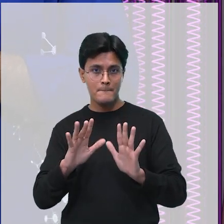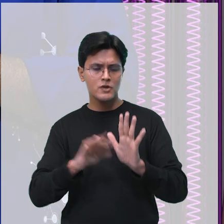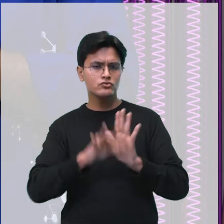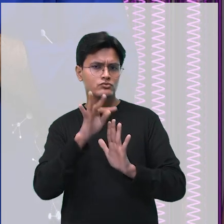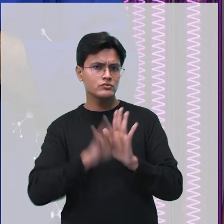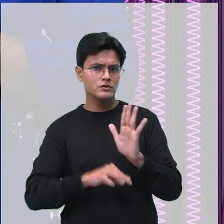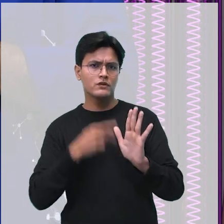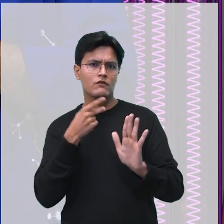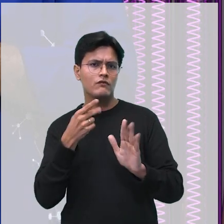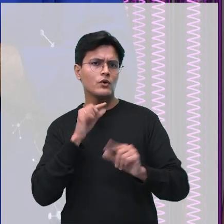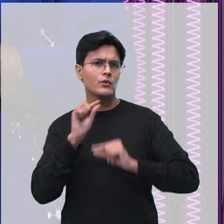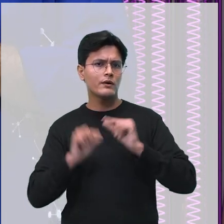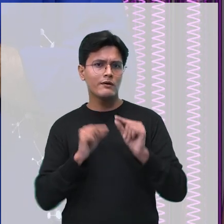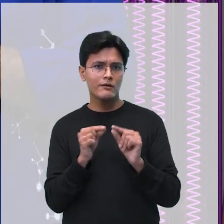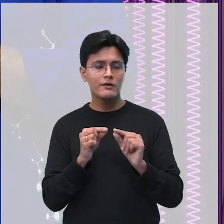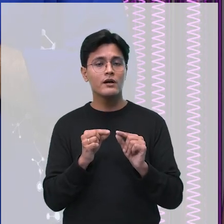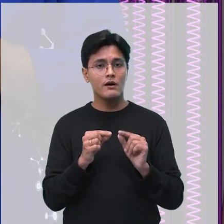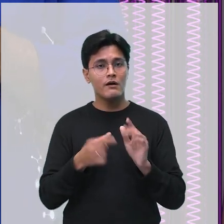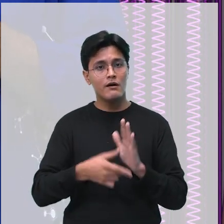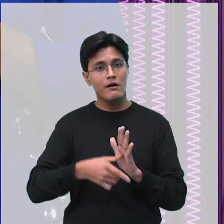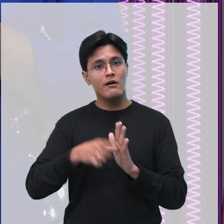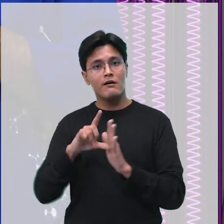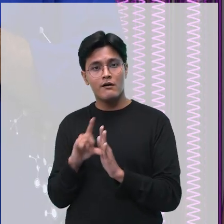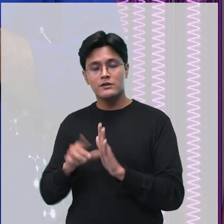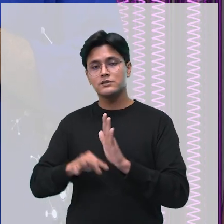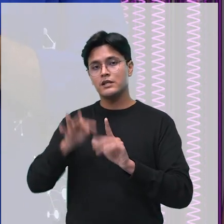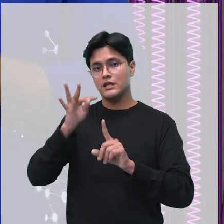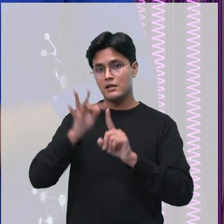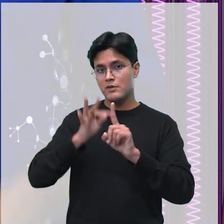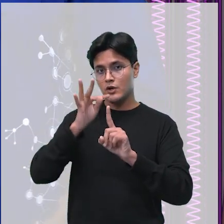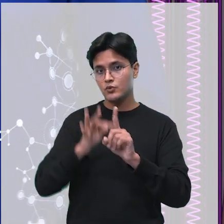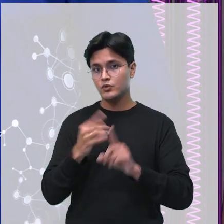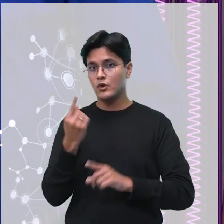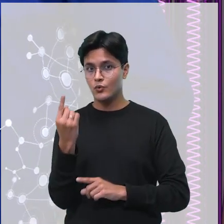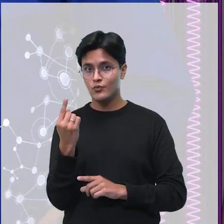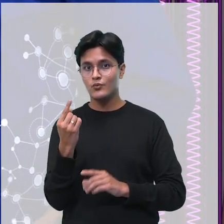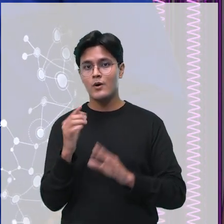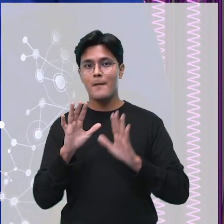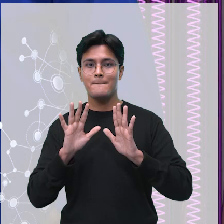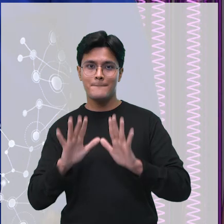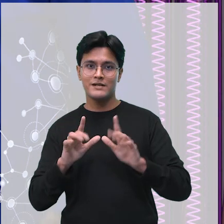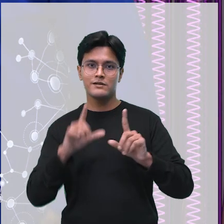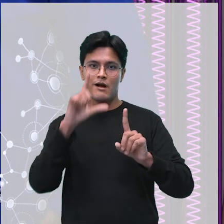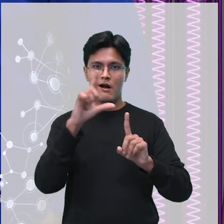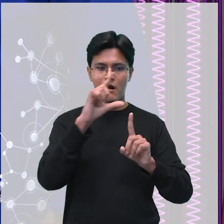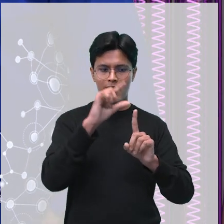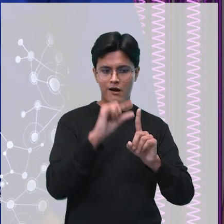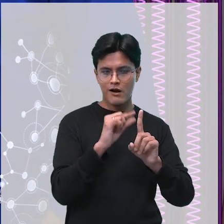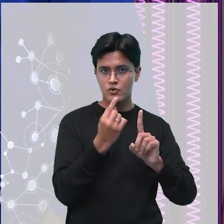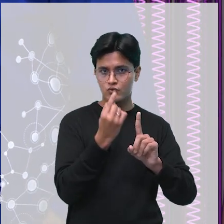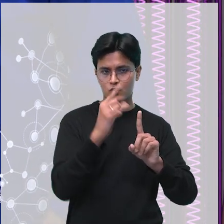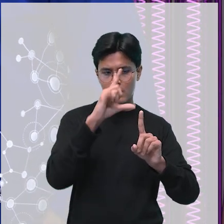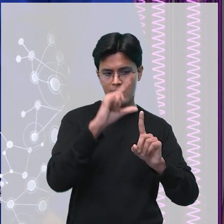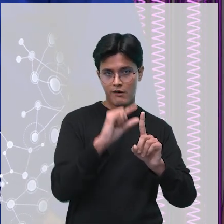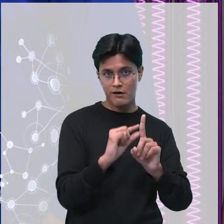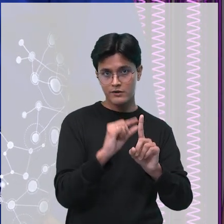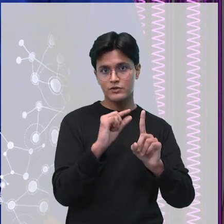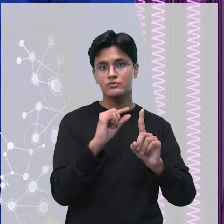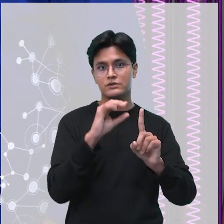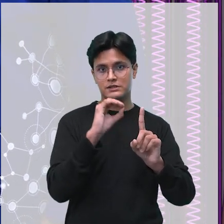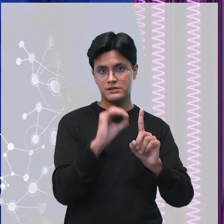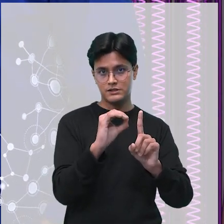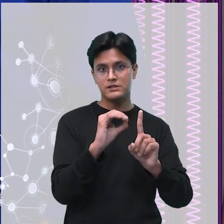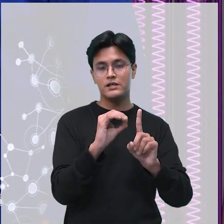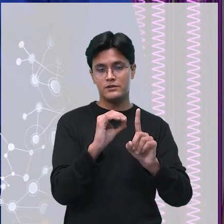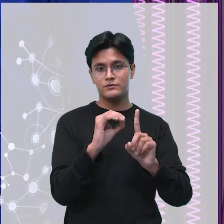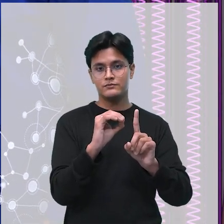temperatura era de um Então se era um caiu para zero né aqui eu tinha um vamos passar